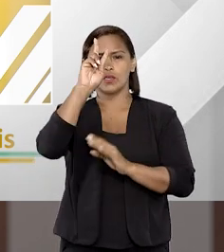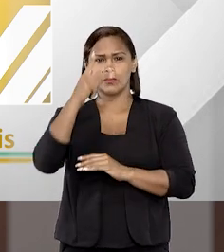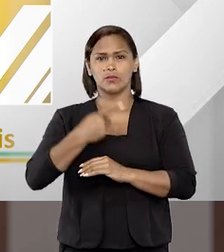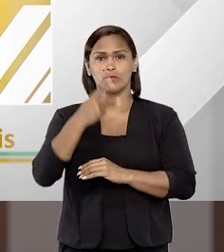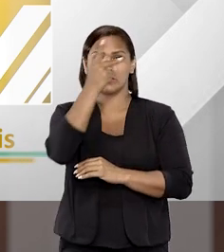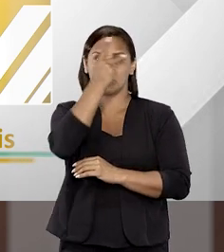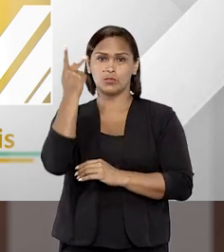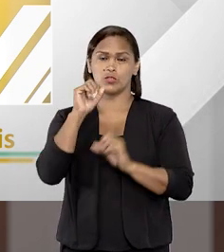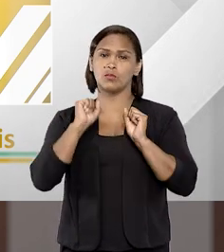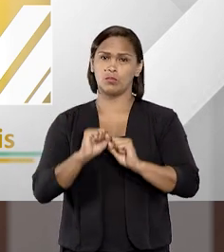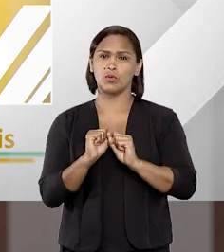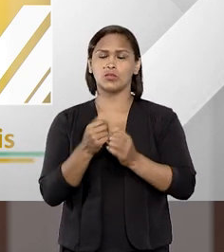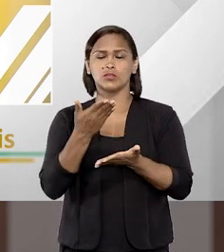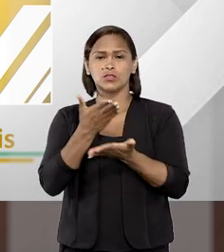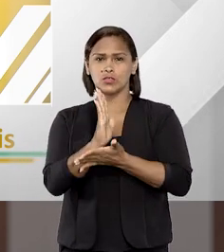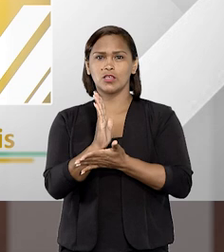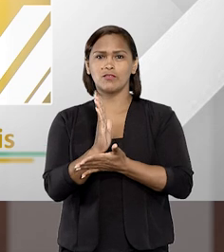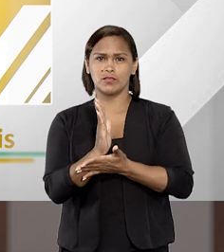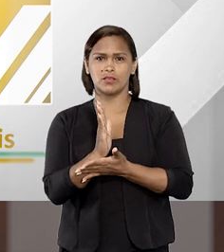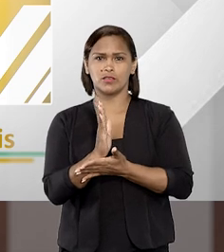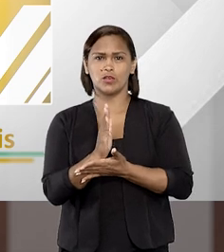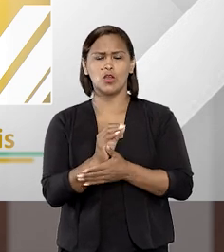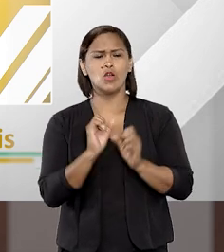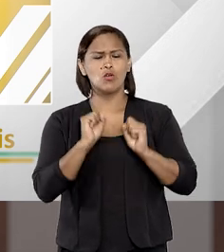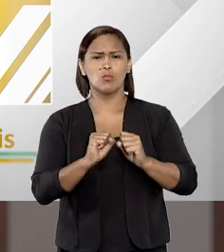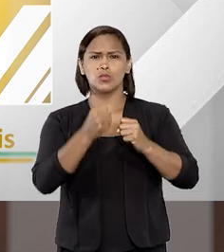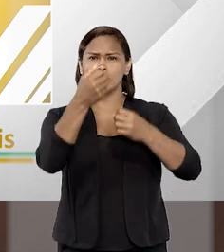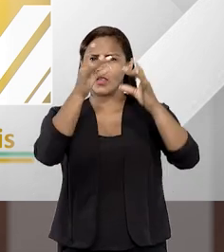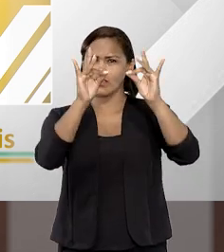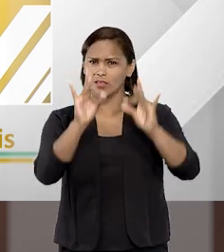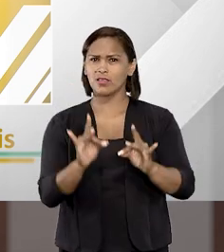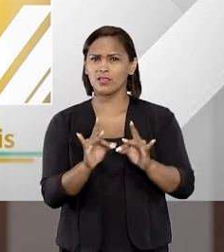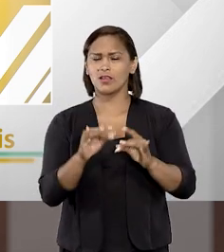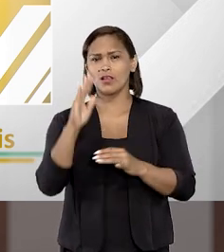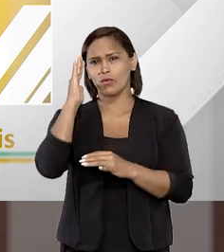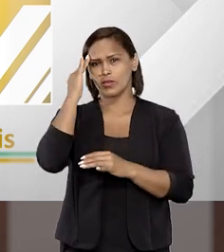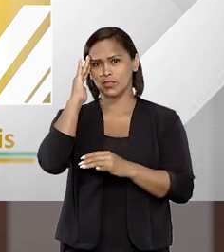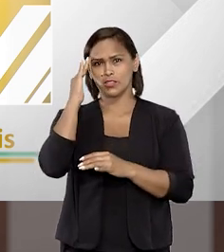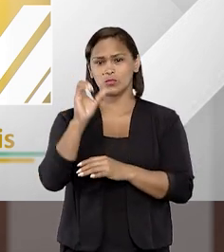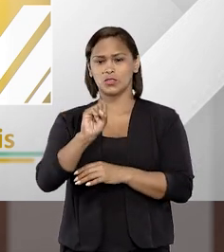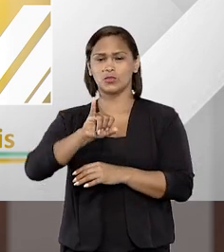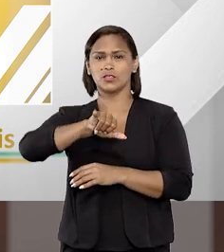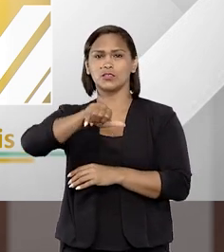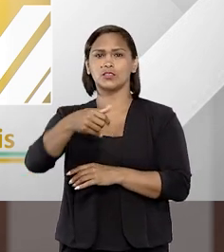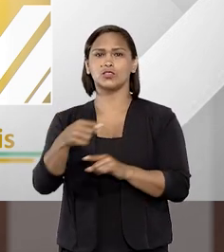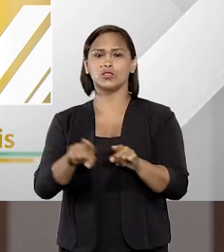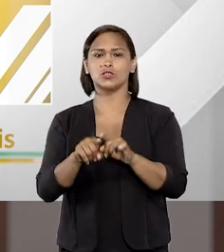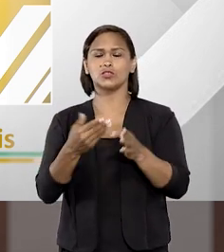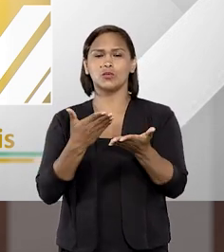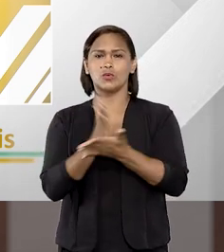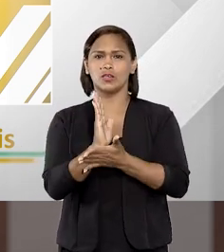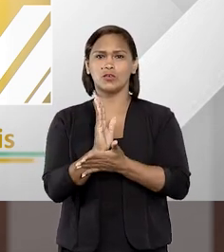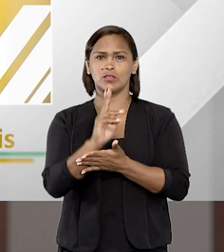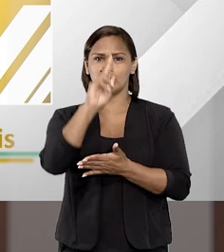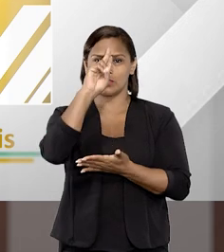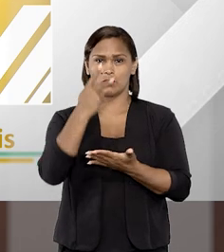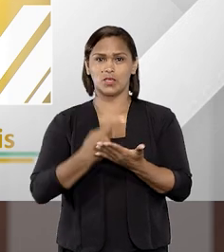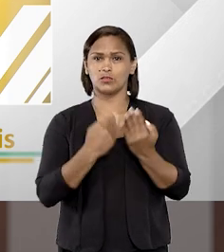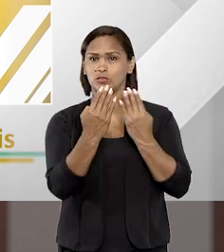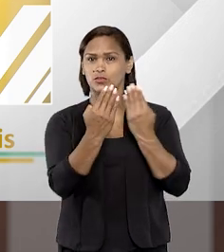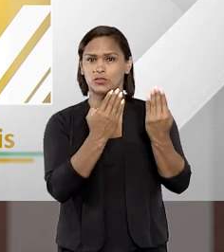reconhecimento de pessoas possa ser considerado válido né se eu poderia então detalhado entendimento do STJ sobre o reconhecimento de